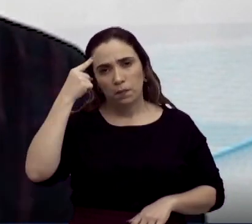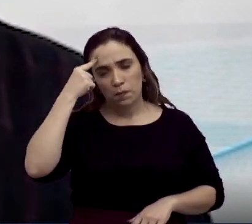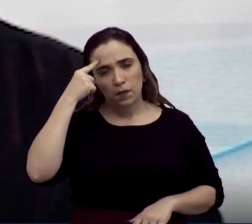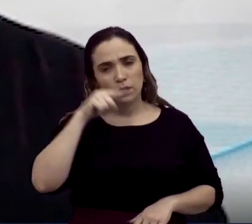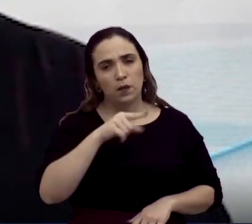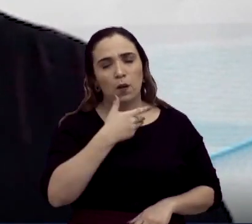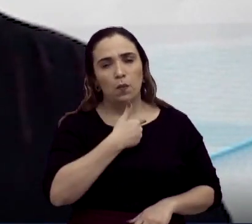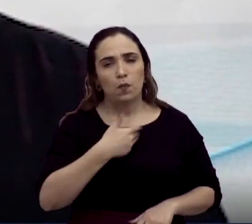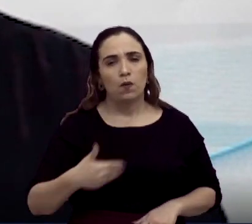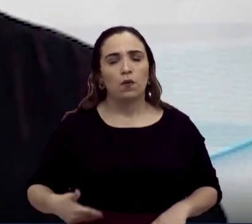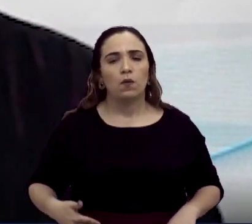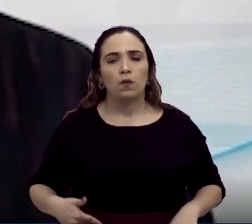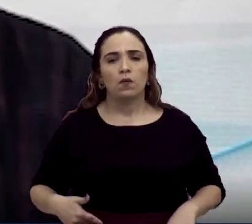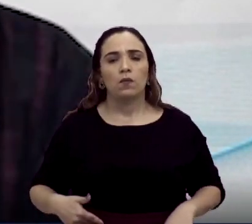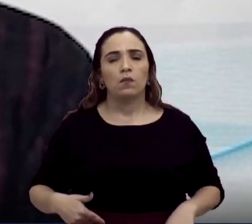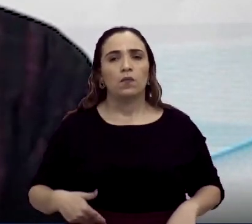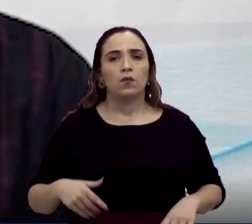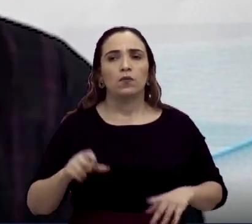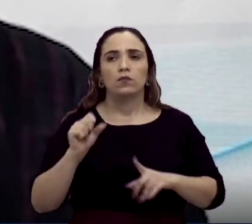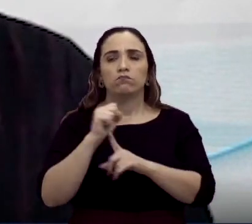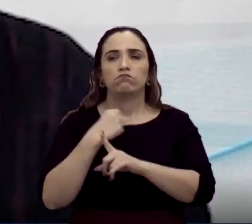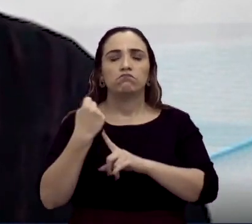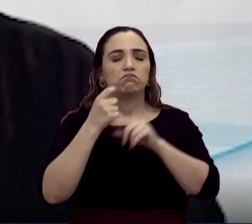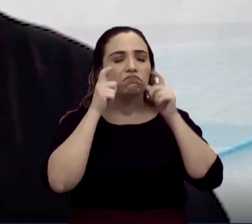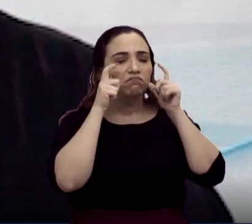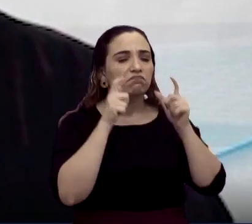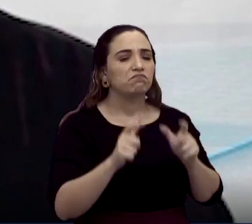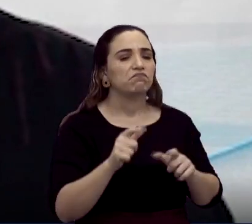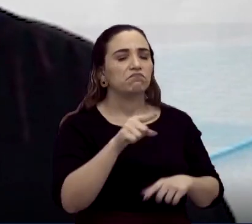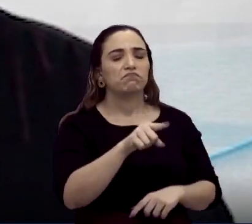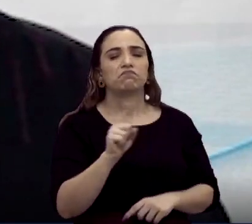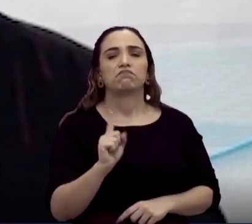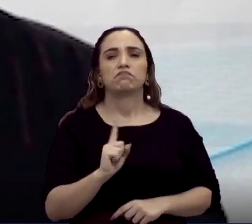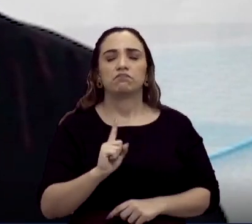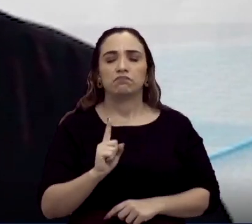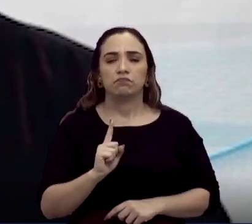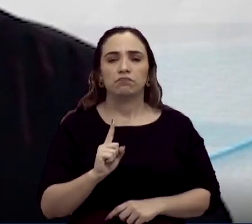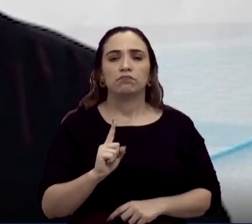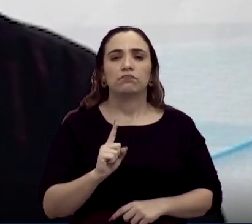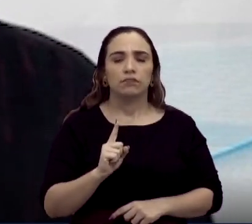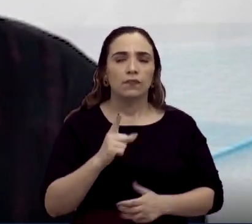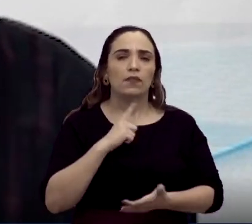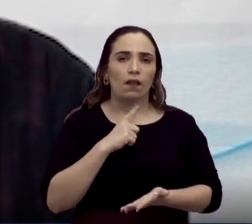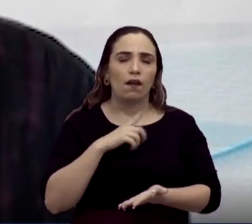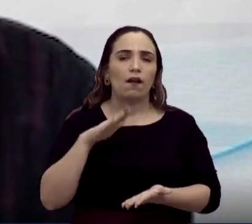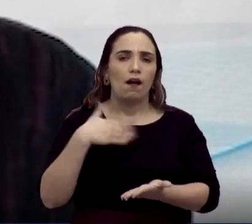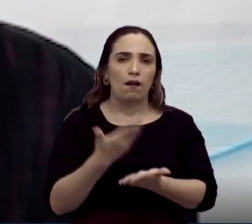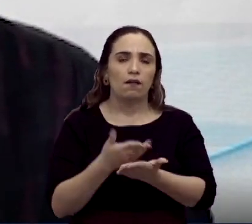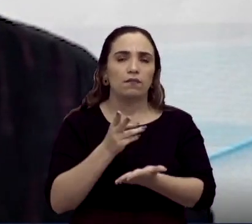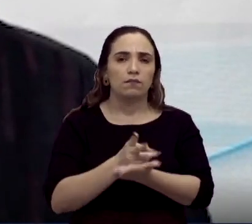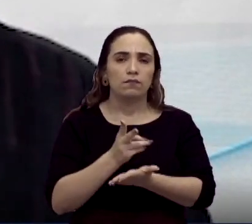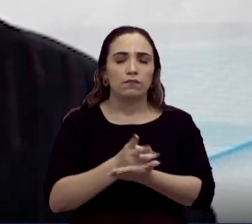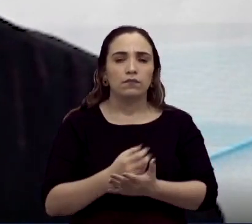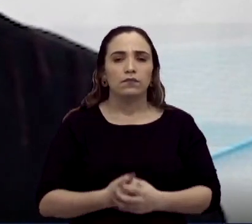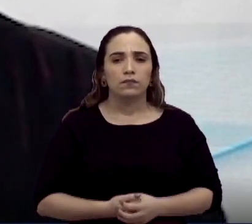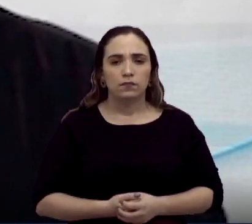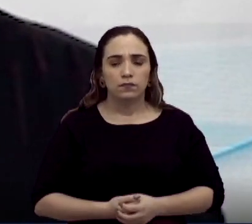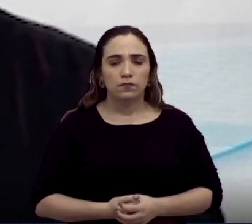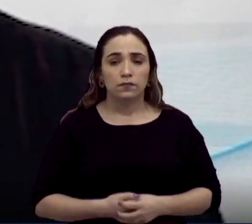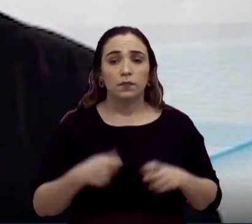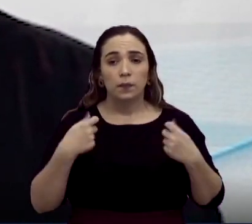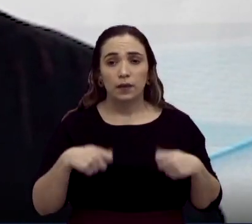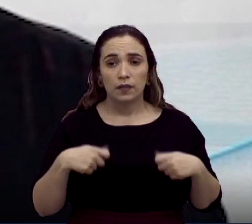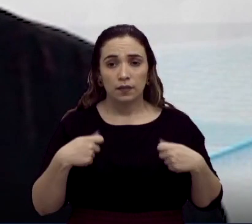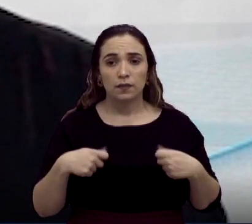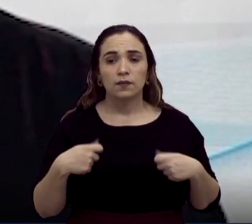gente enquanto cidadão, o serviço que nos é prestado, ainda permanece. Fato é, a gente